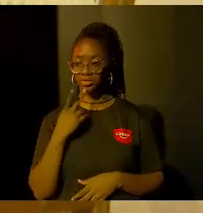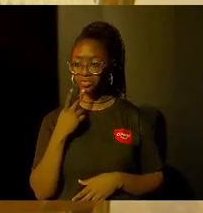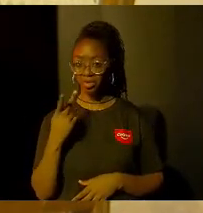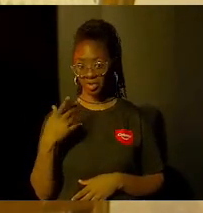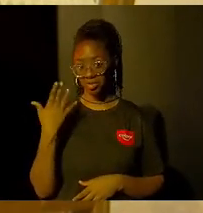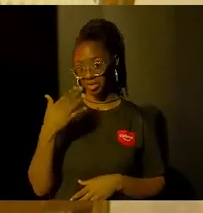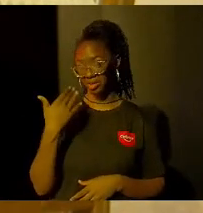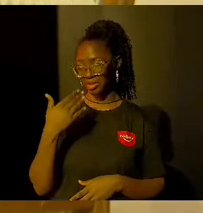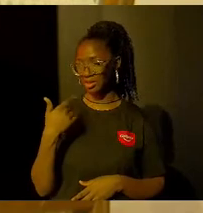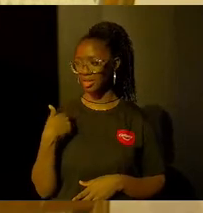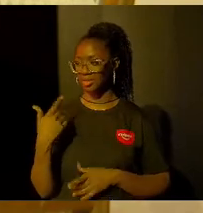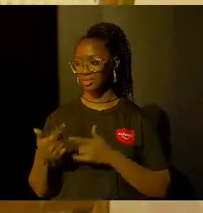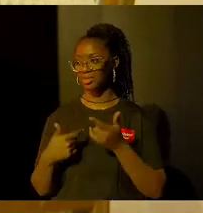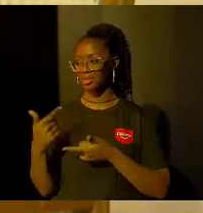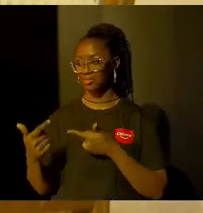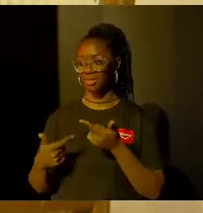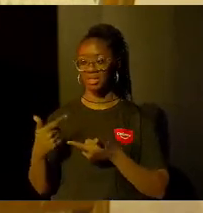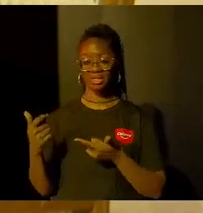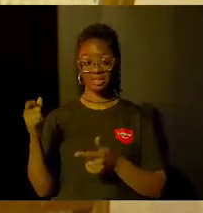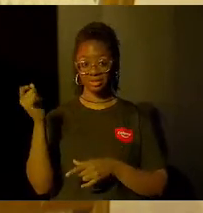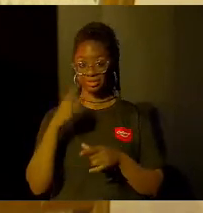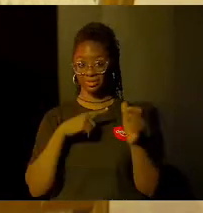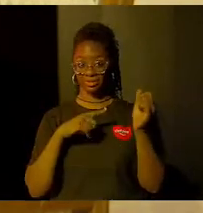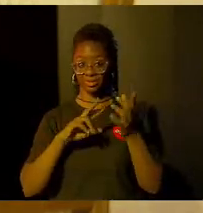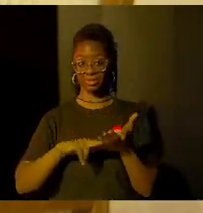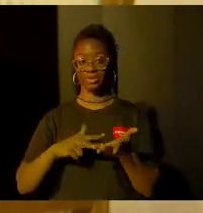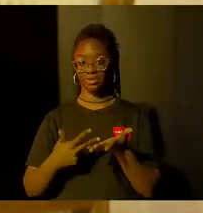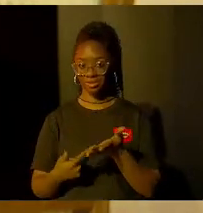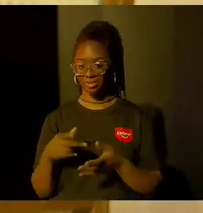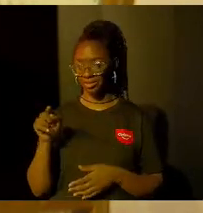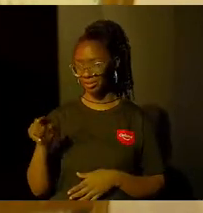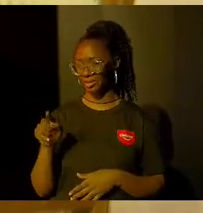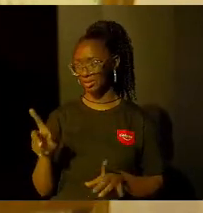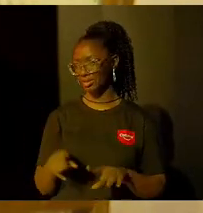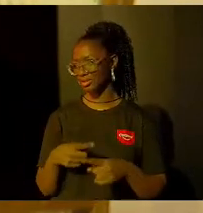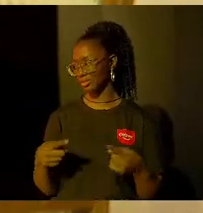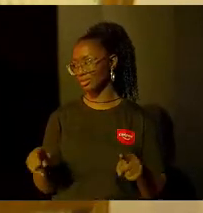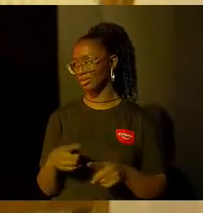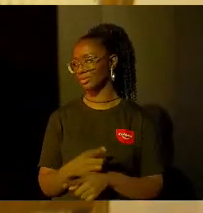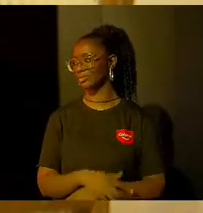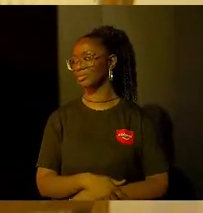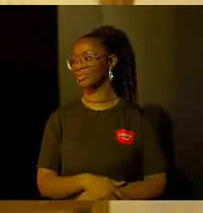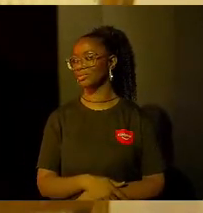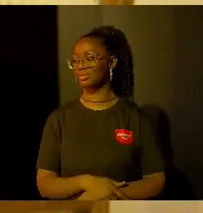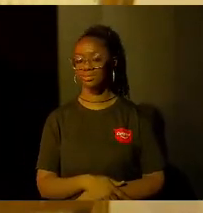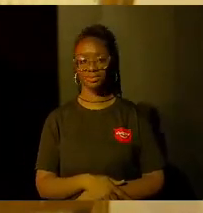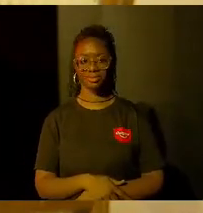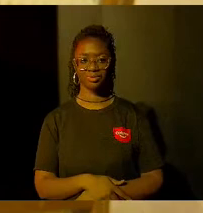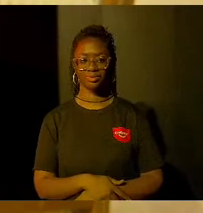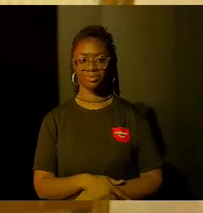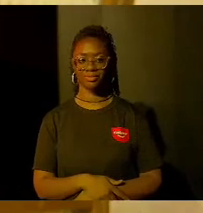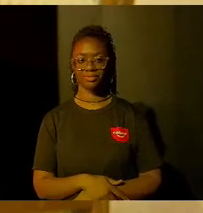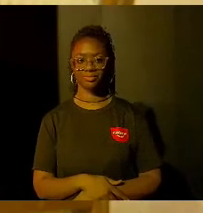eu falei gente deu um trabalho para traduzir esse bolo e aí